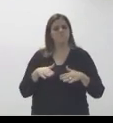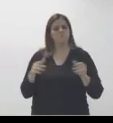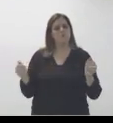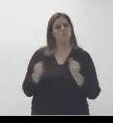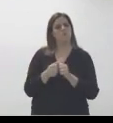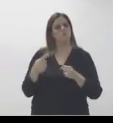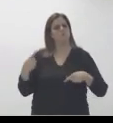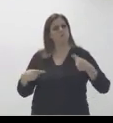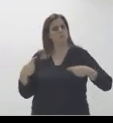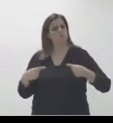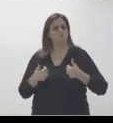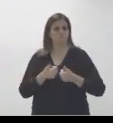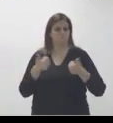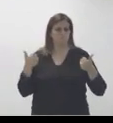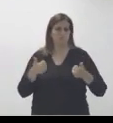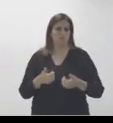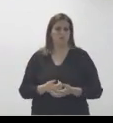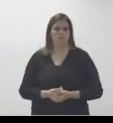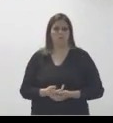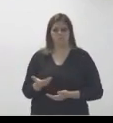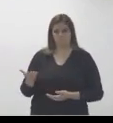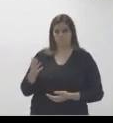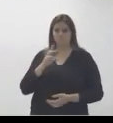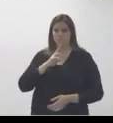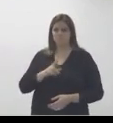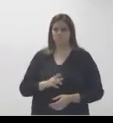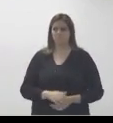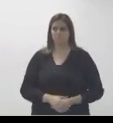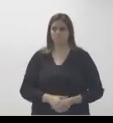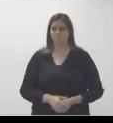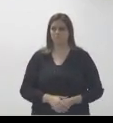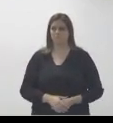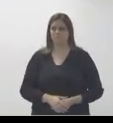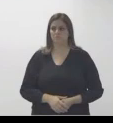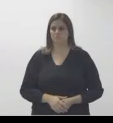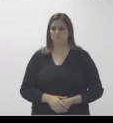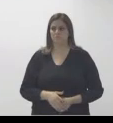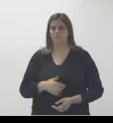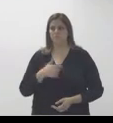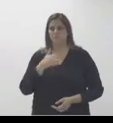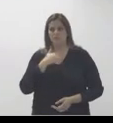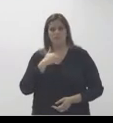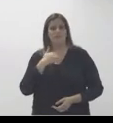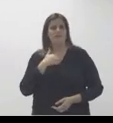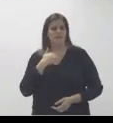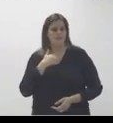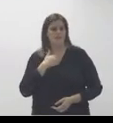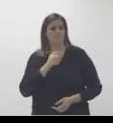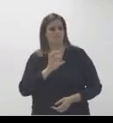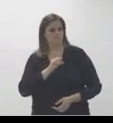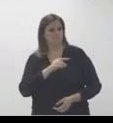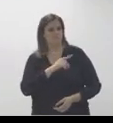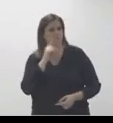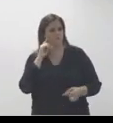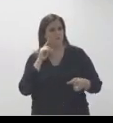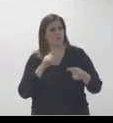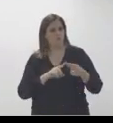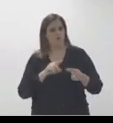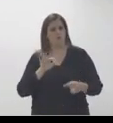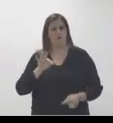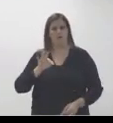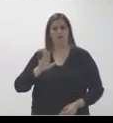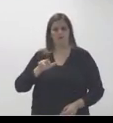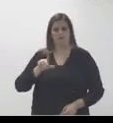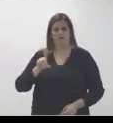isso fernanda é eu ia começar justamente por aí eu acho que o sexo é perfeito para alex porque assim